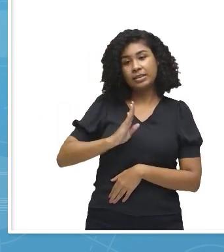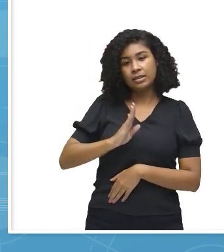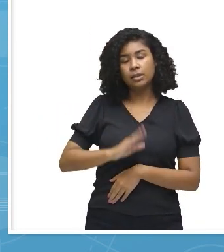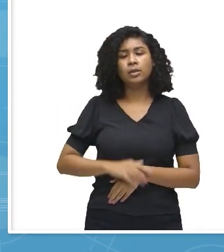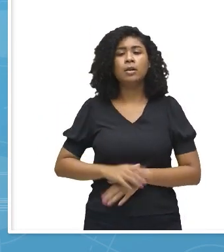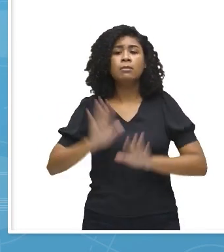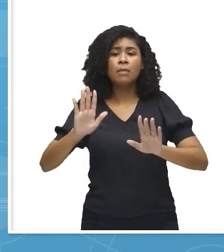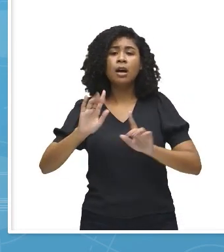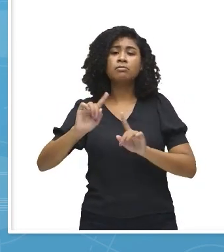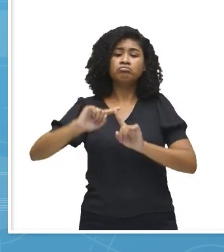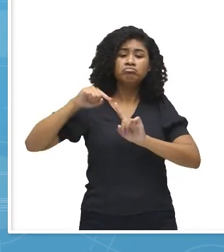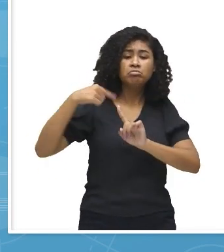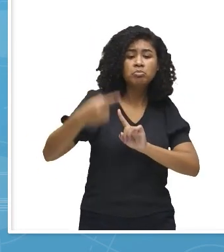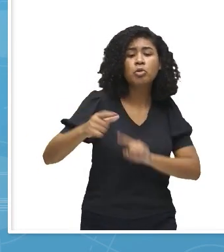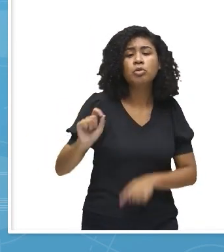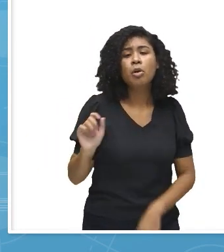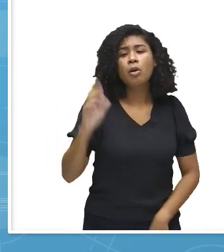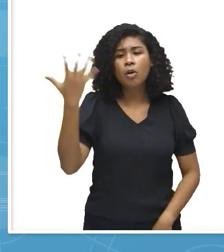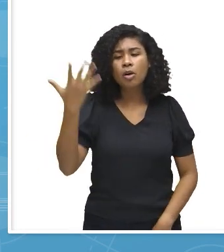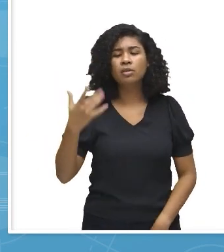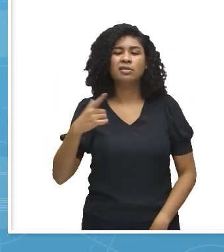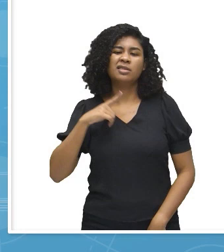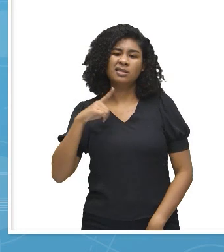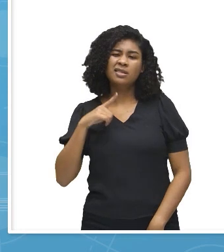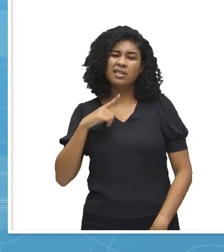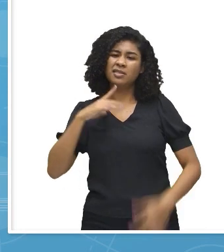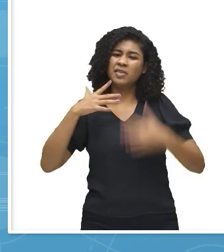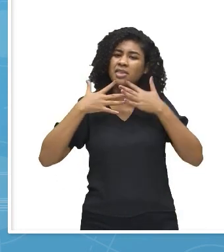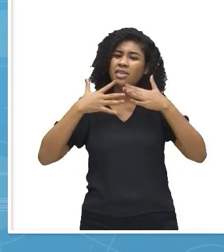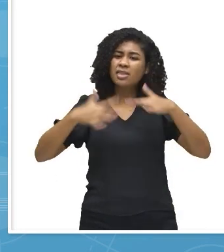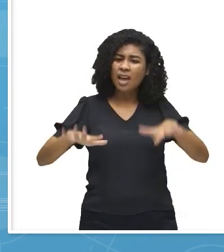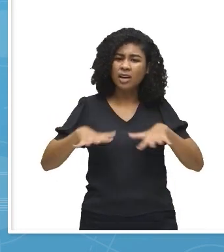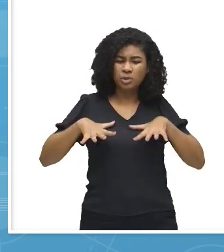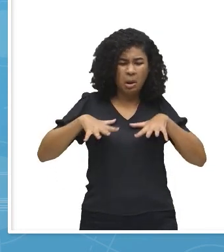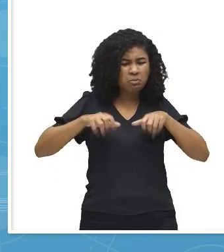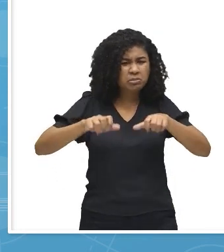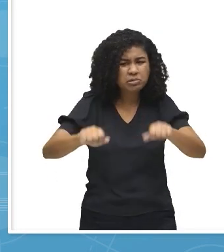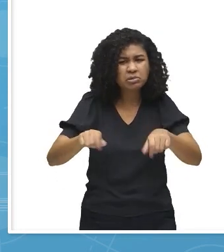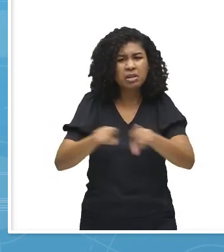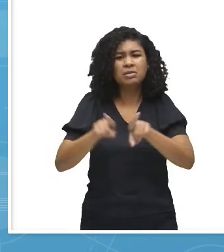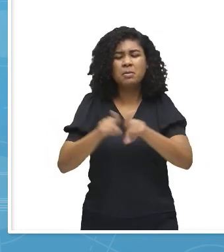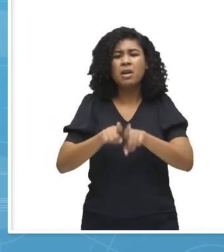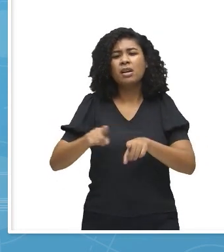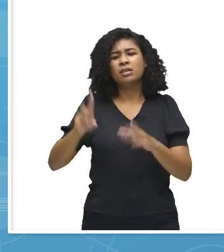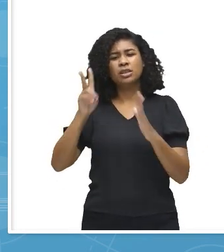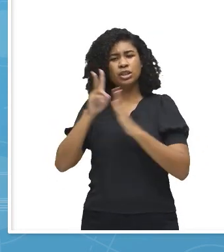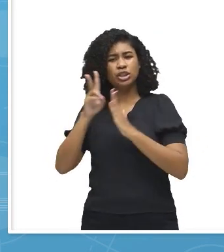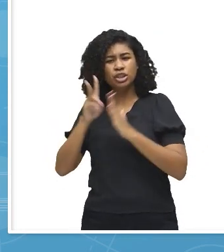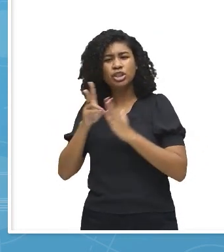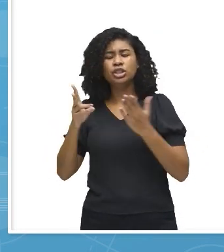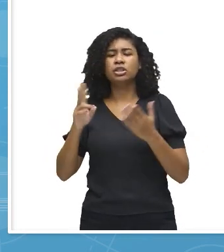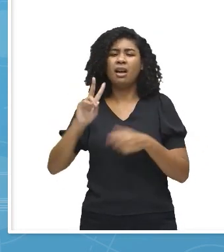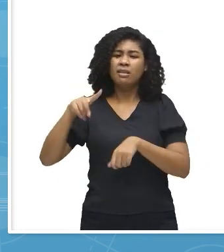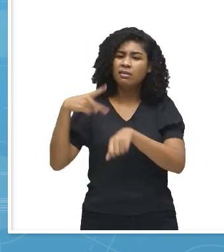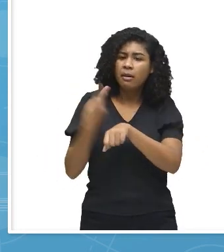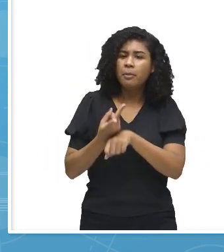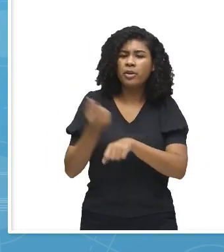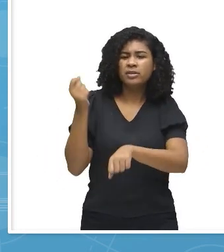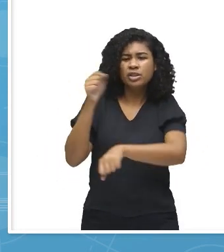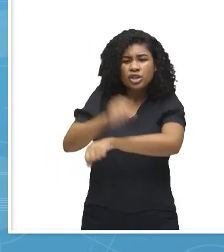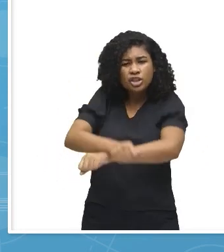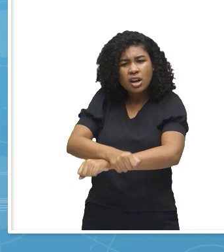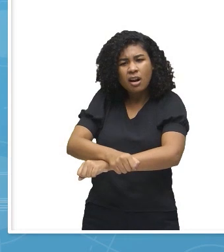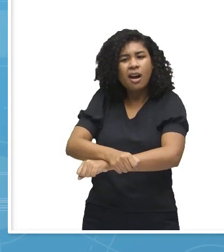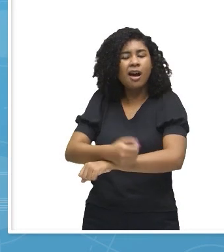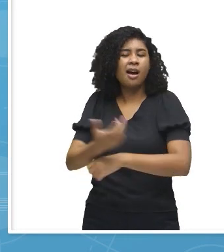a exploração de vários itens, e a exploração também dos indígenas, depois trouxeram os escravos, entre outras situações